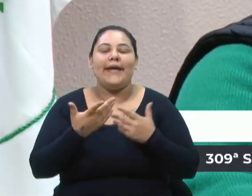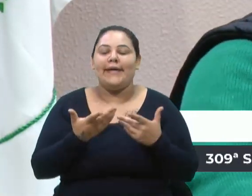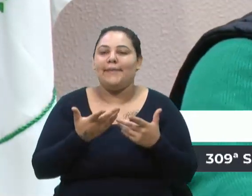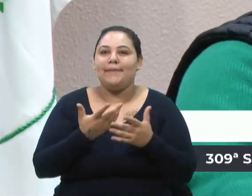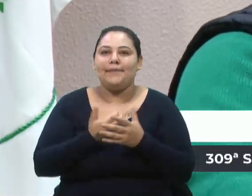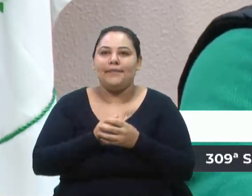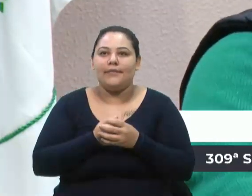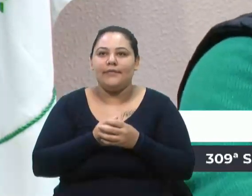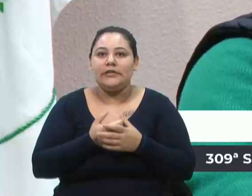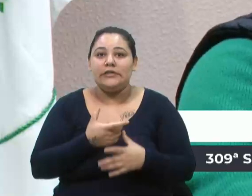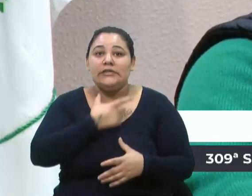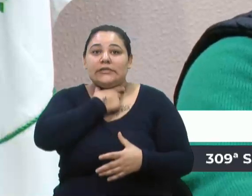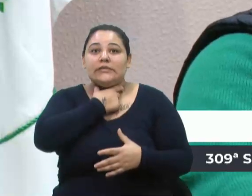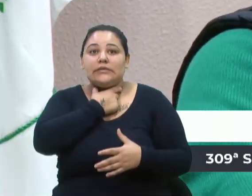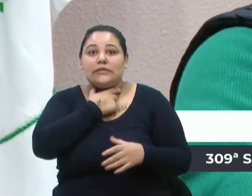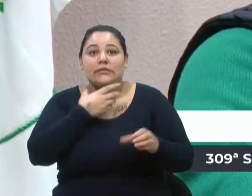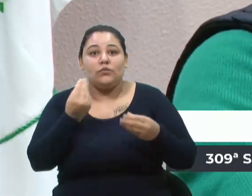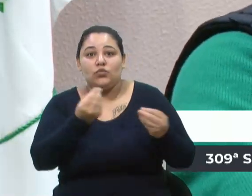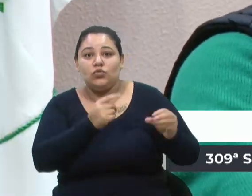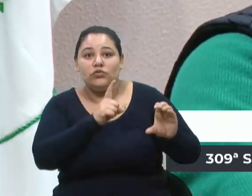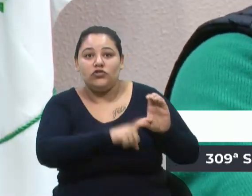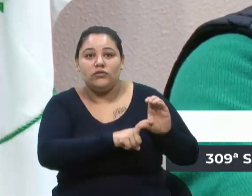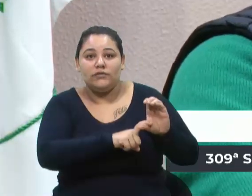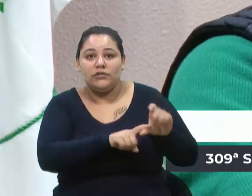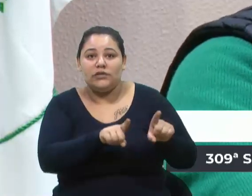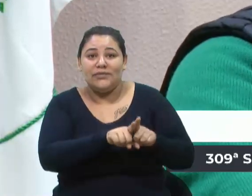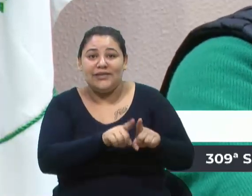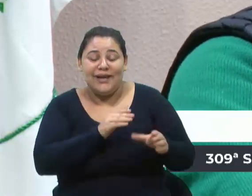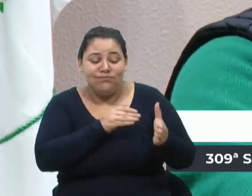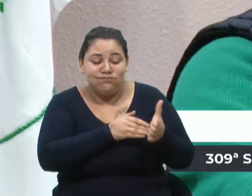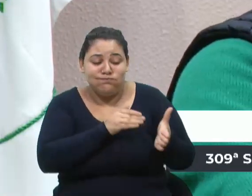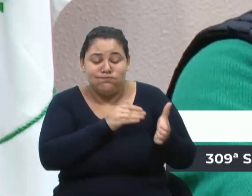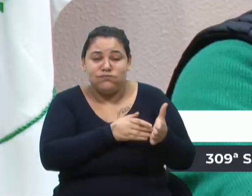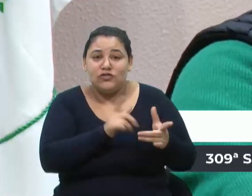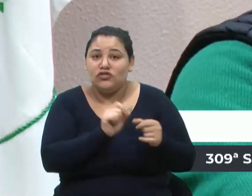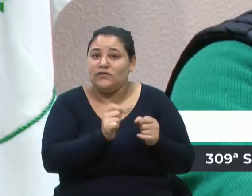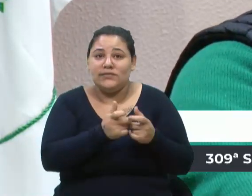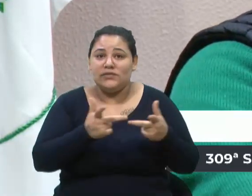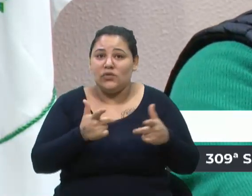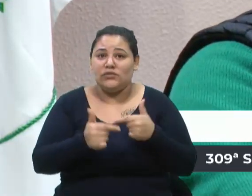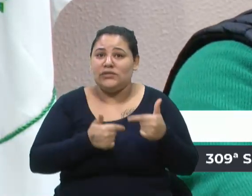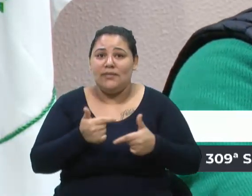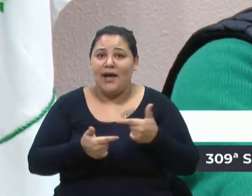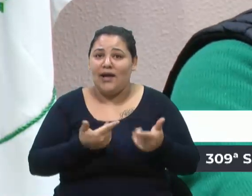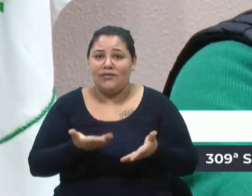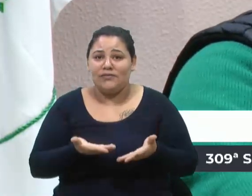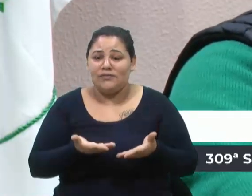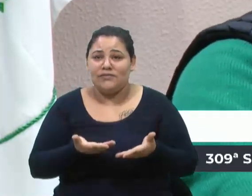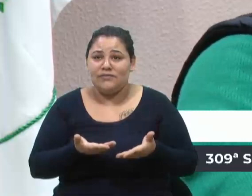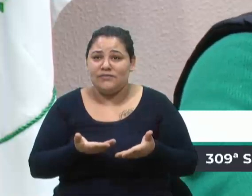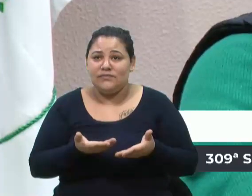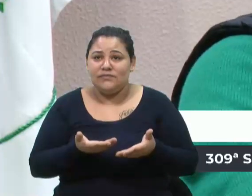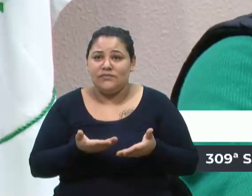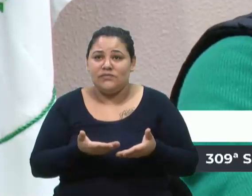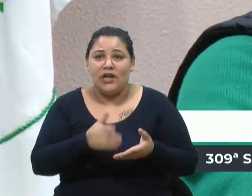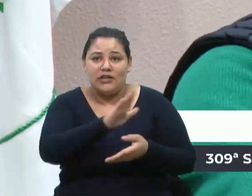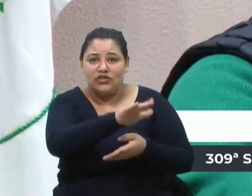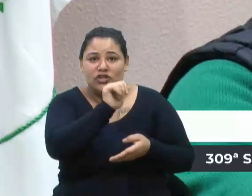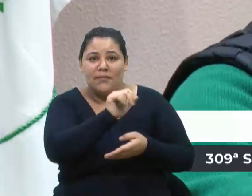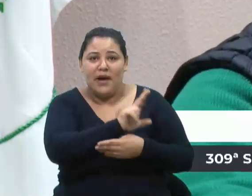com a corda no pescoço tá Nos impedindo de fazer muitas coisas desde uma nomeação